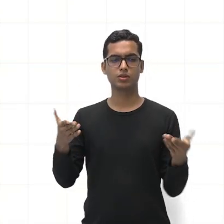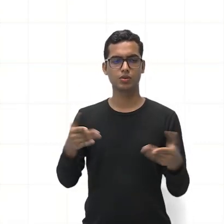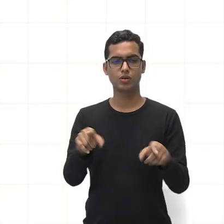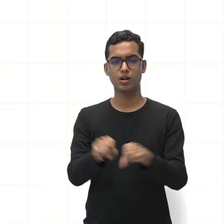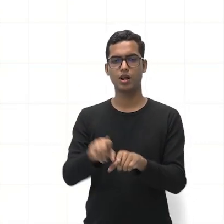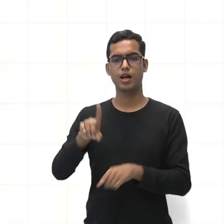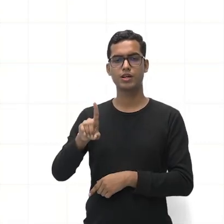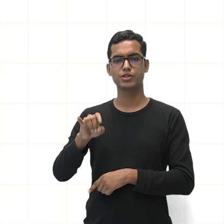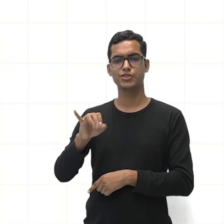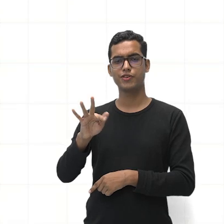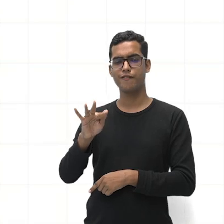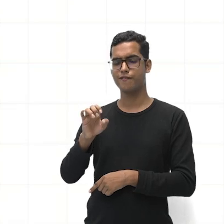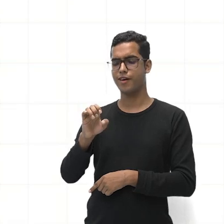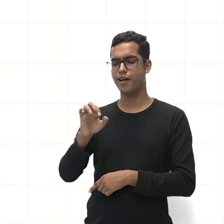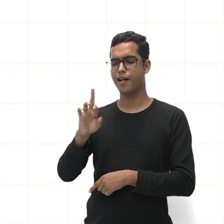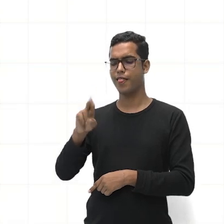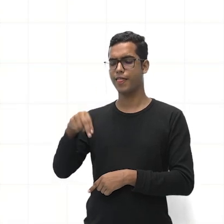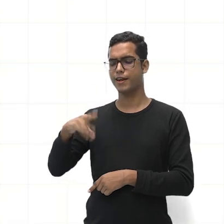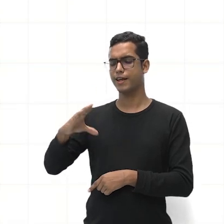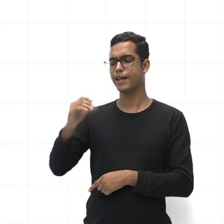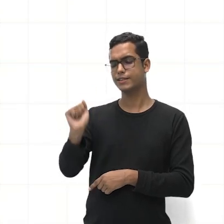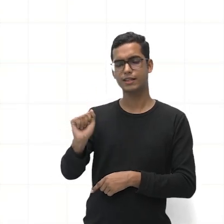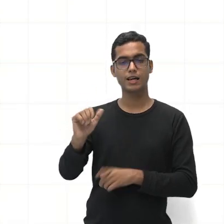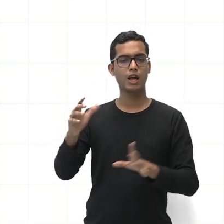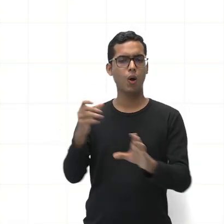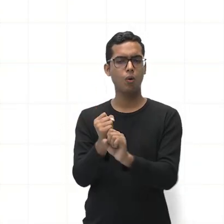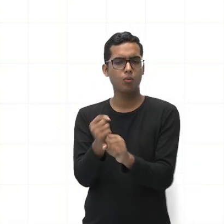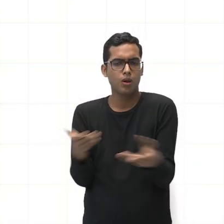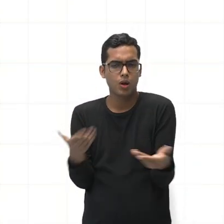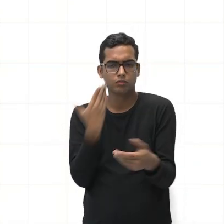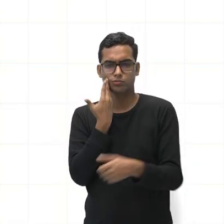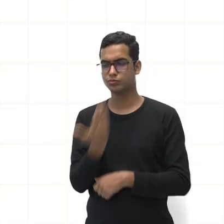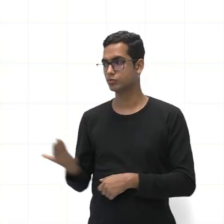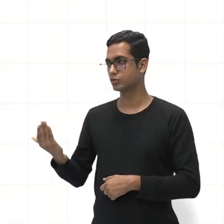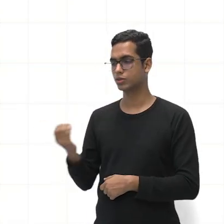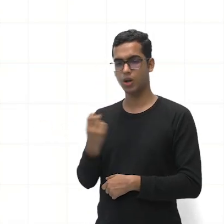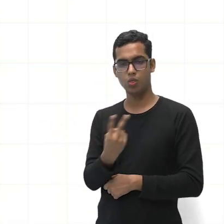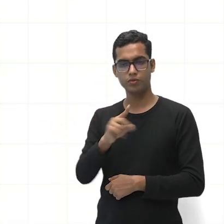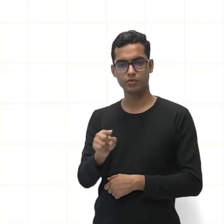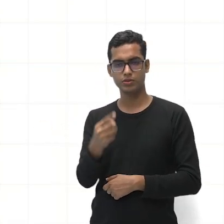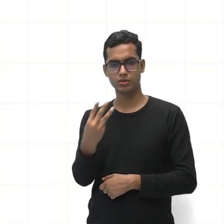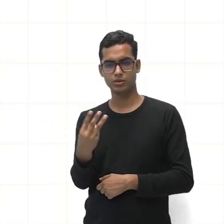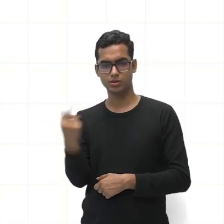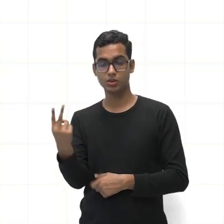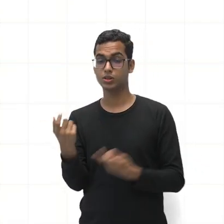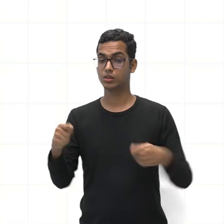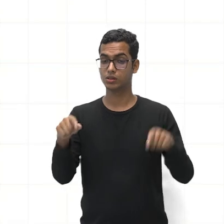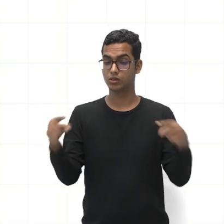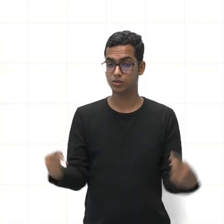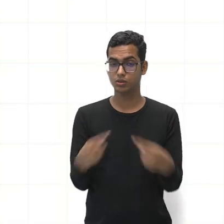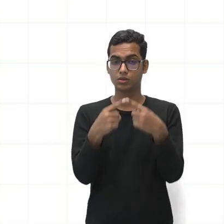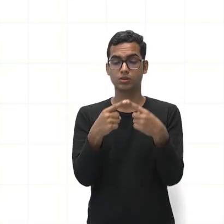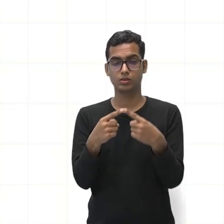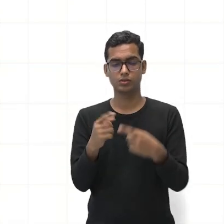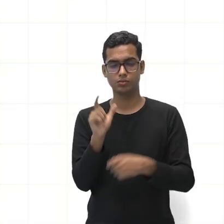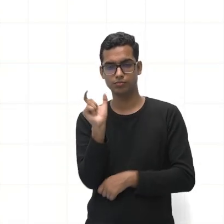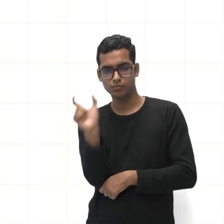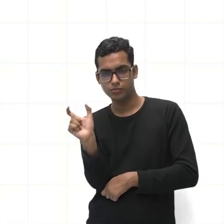por 2,32, certo? Da mesma forma, você deve associar a